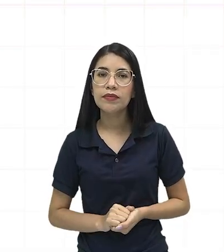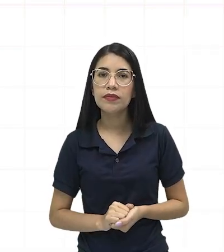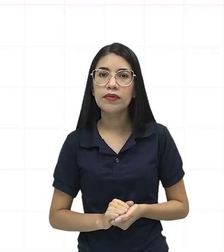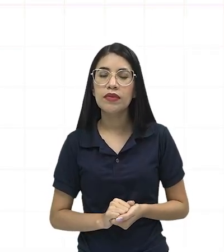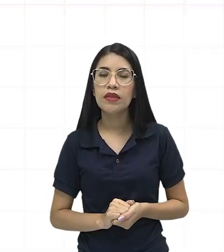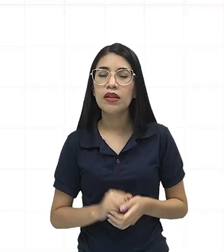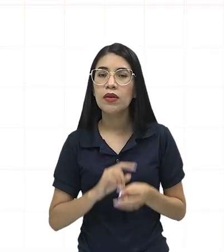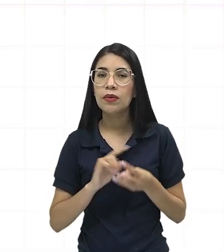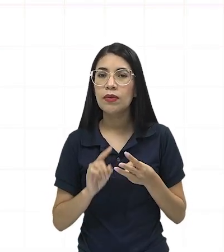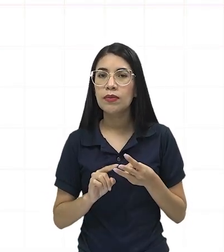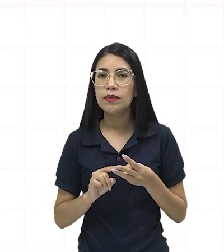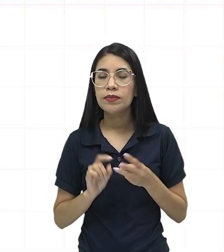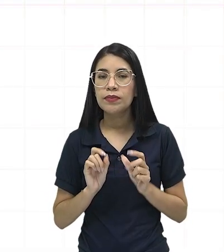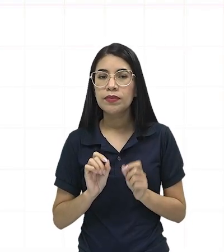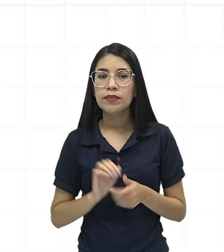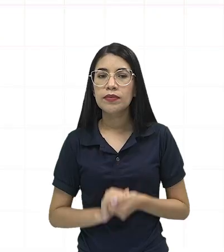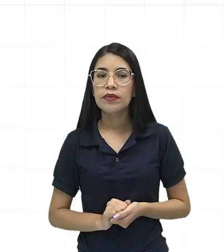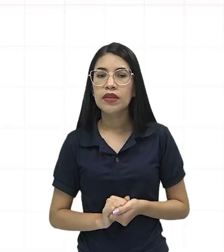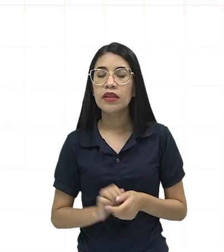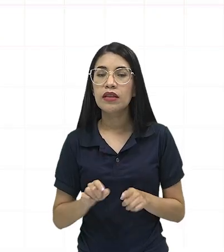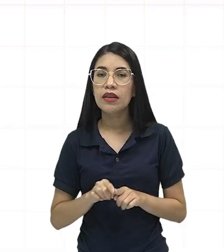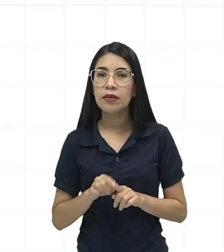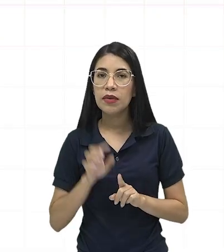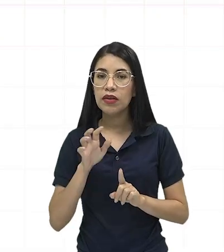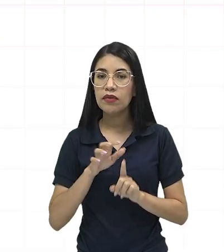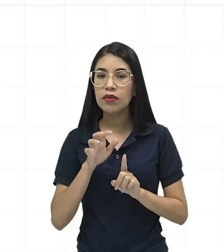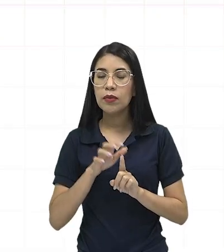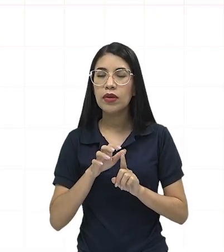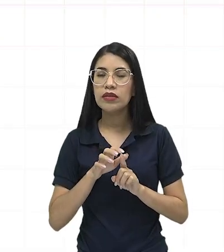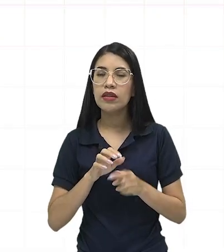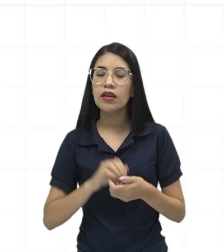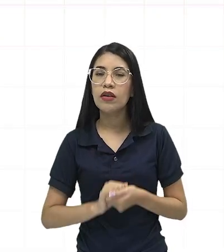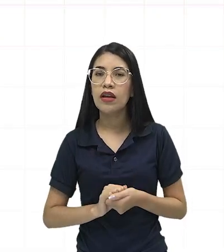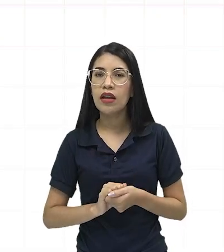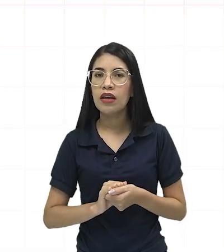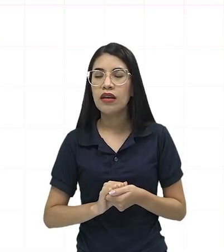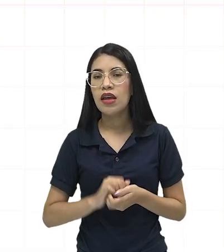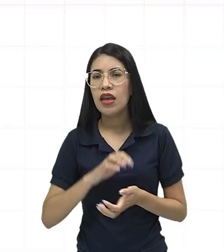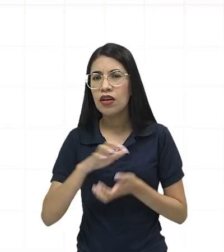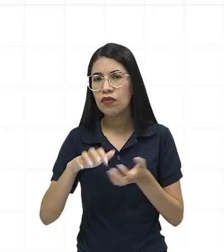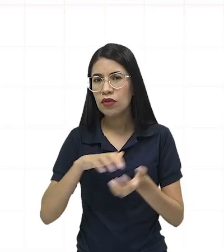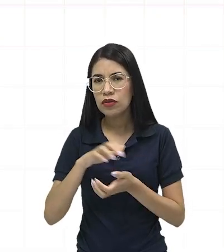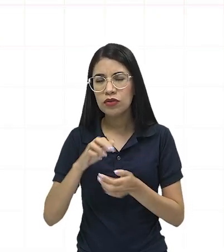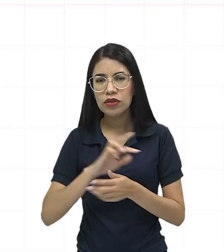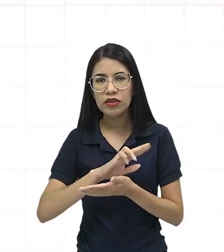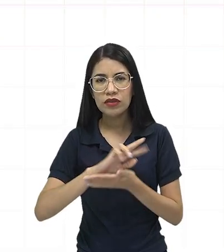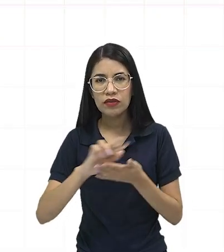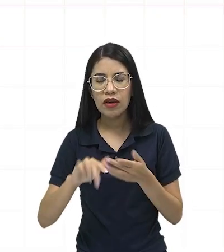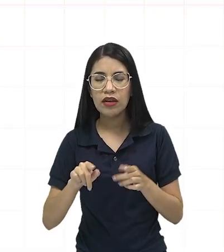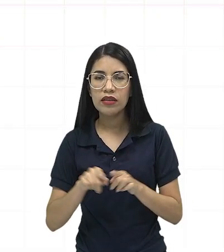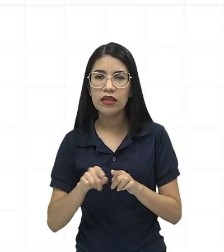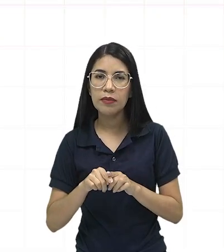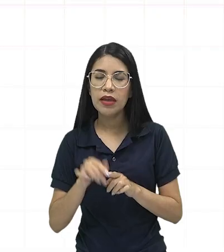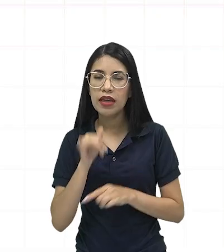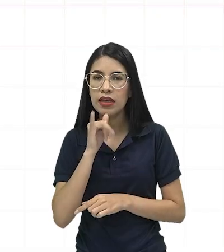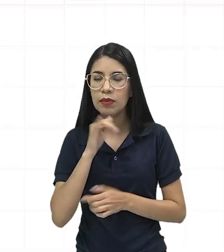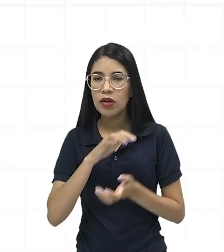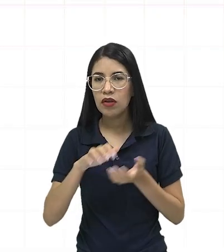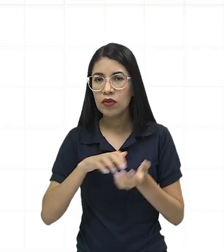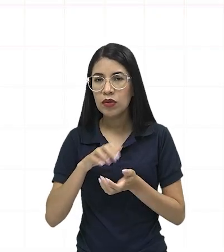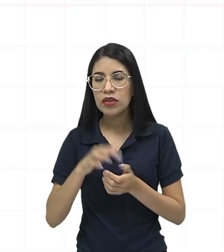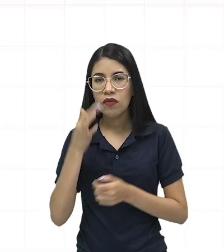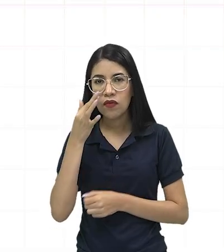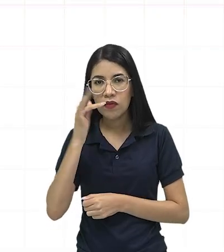ver o que mais também. Eles influenciaram movimentos revolucionários. Sim, essas ideias estão presentes na Revolução